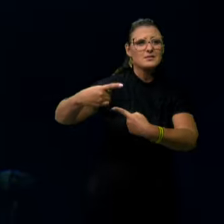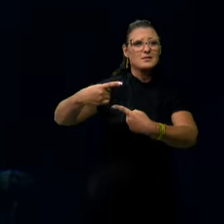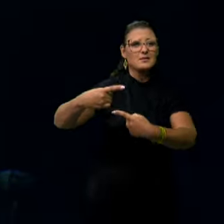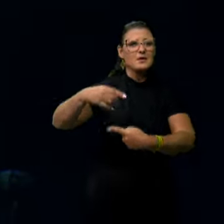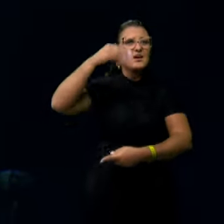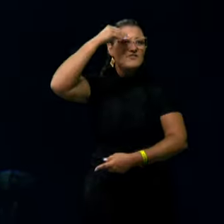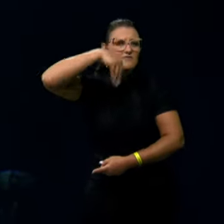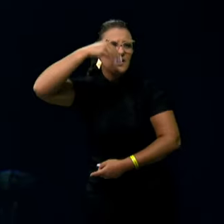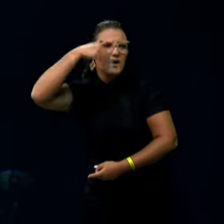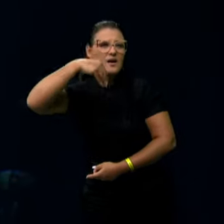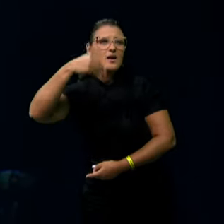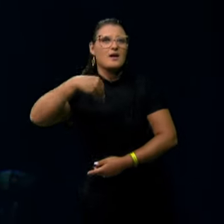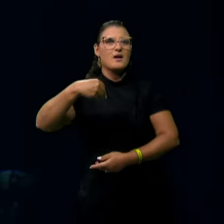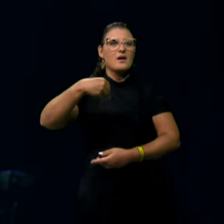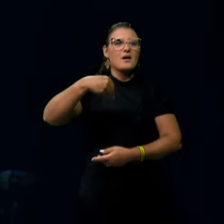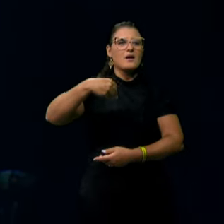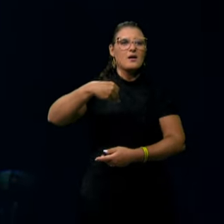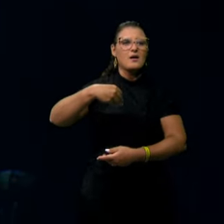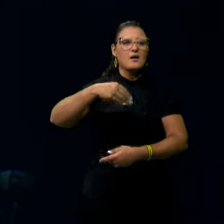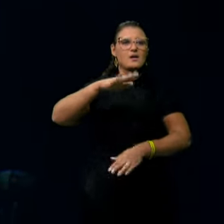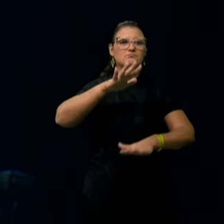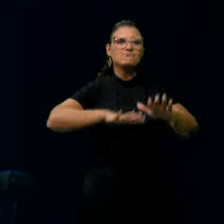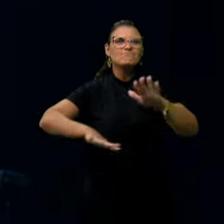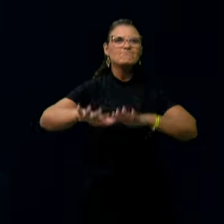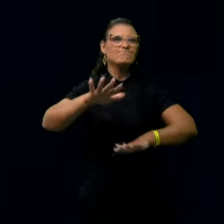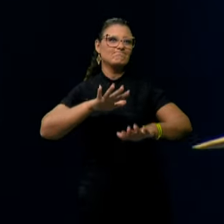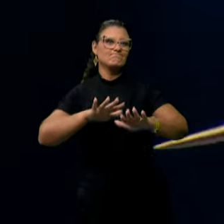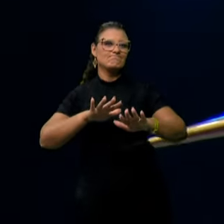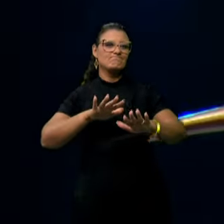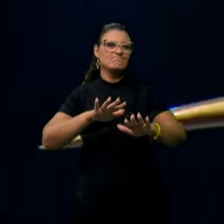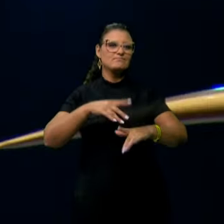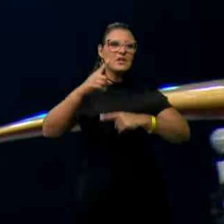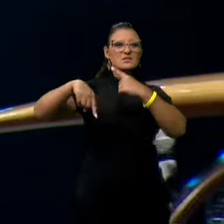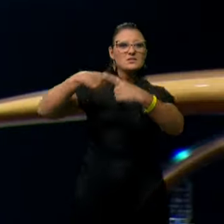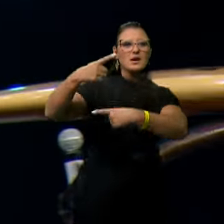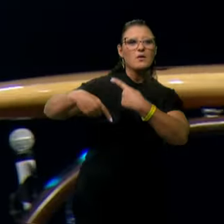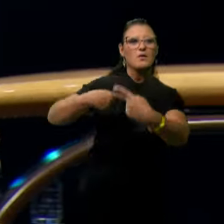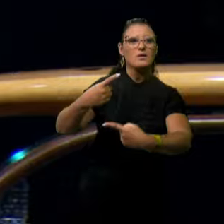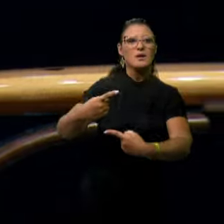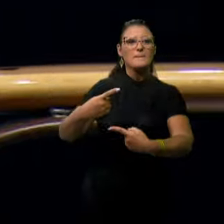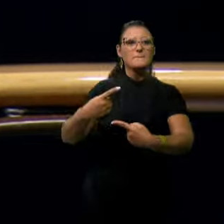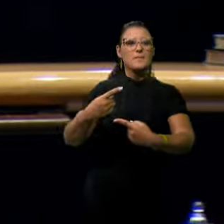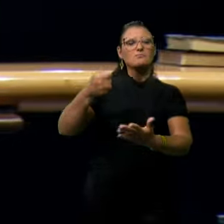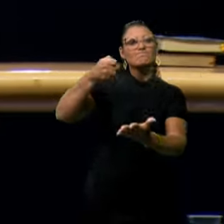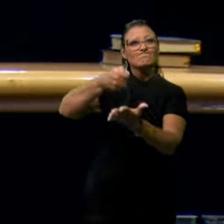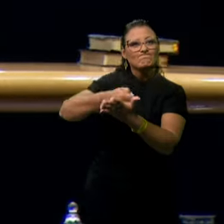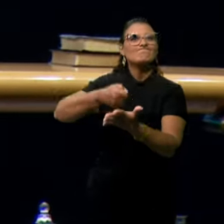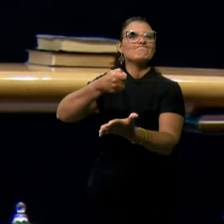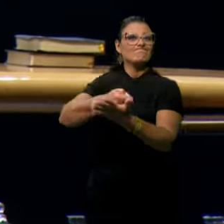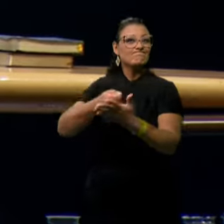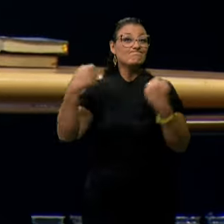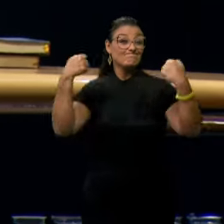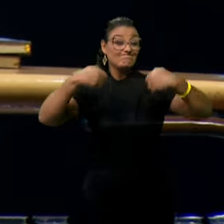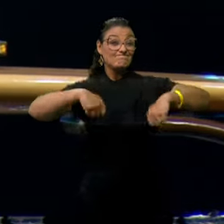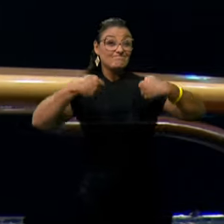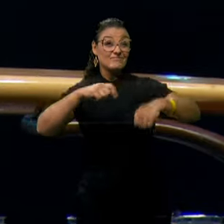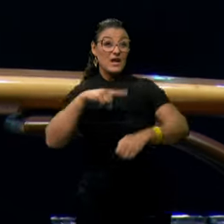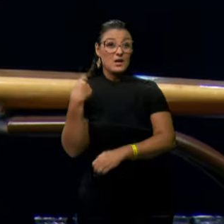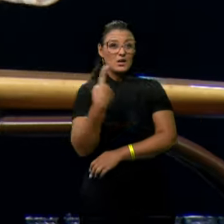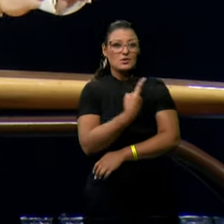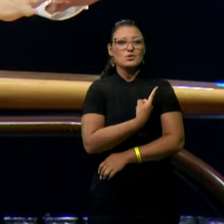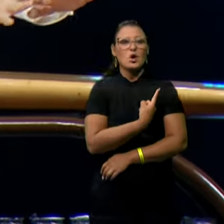que passam por estreitos maiores estamos entendendo ou não Então a nossa batalha chega um momento